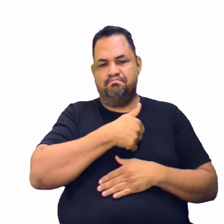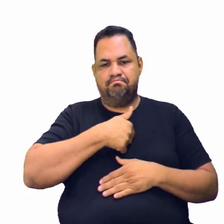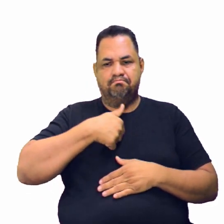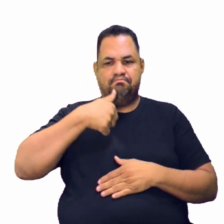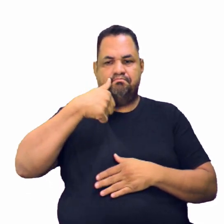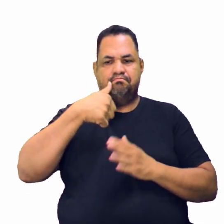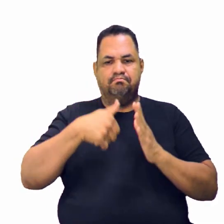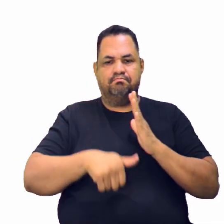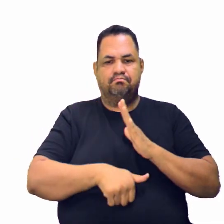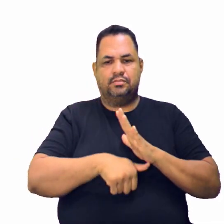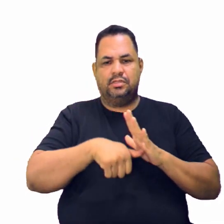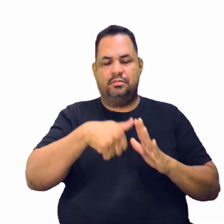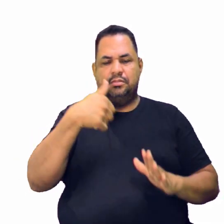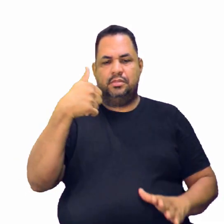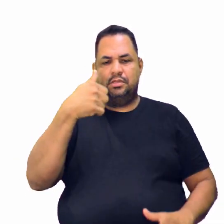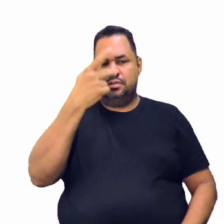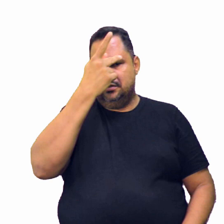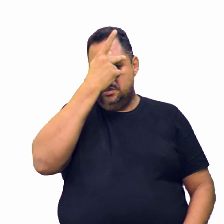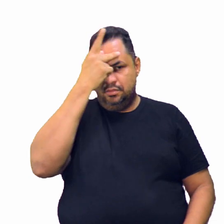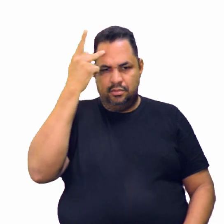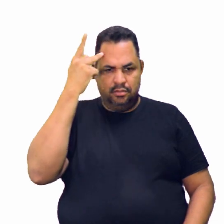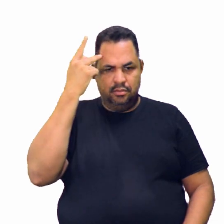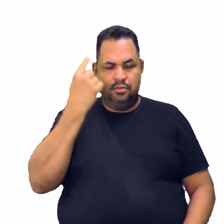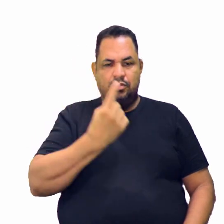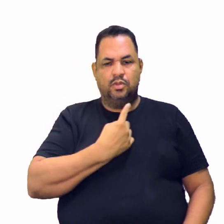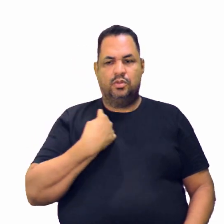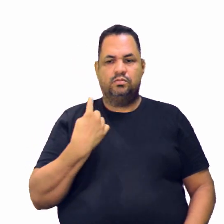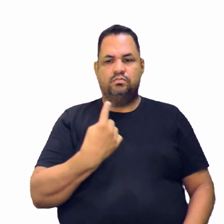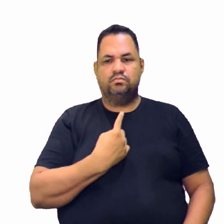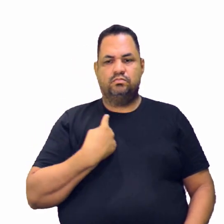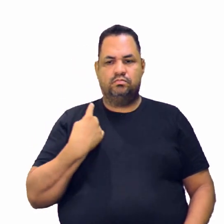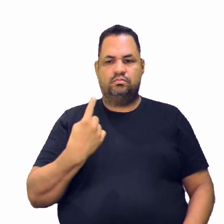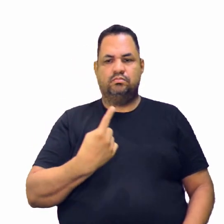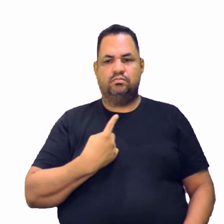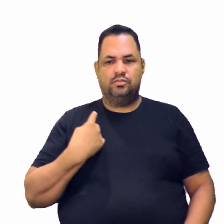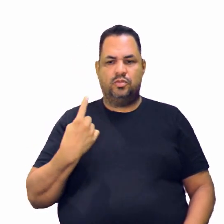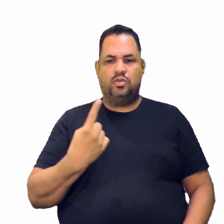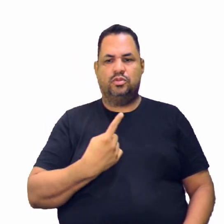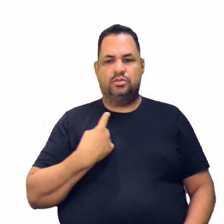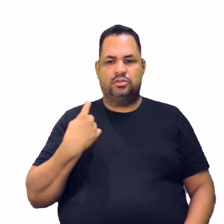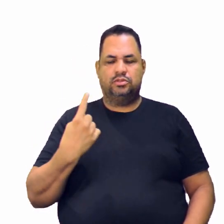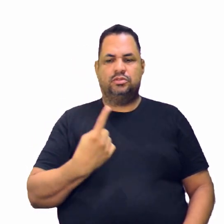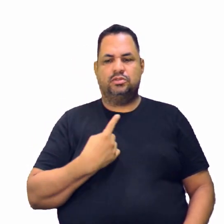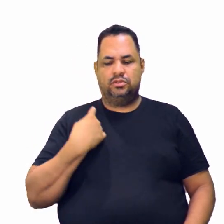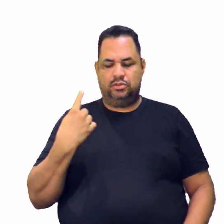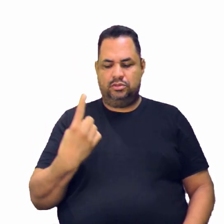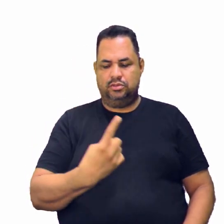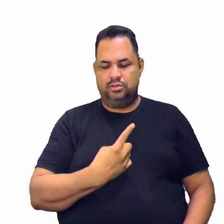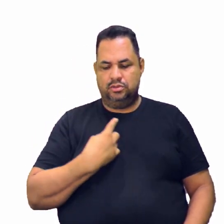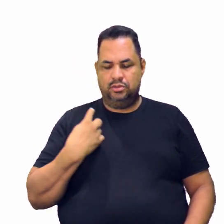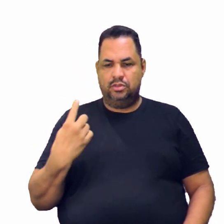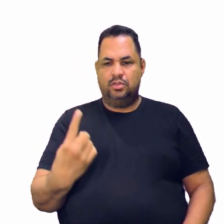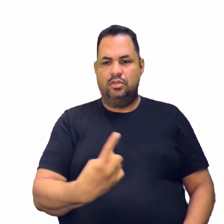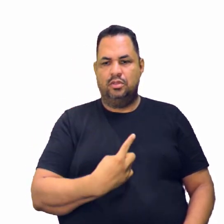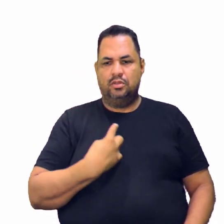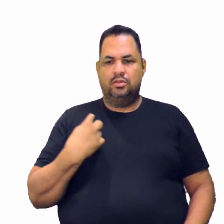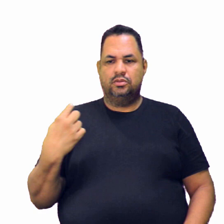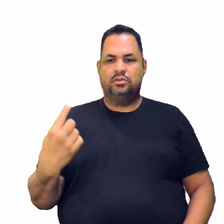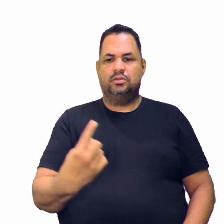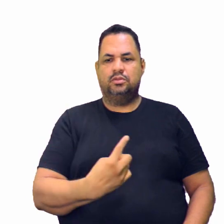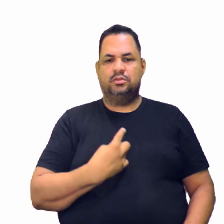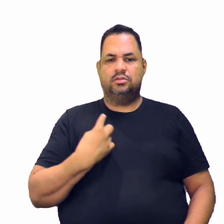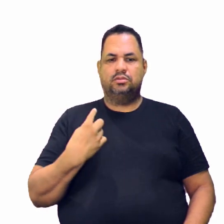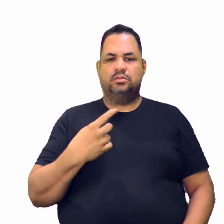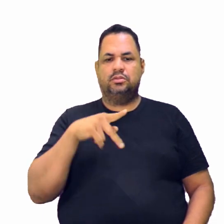né? Do plural. Quem é a primeira pessoa? Nós. Certo? Então,